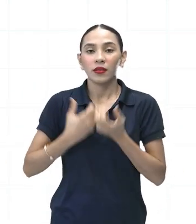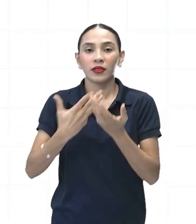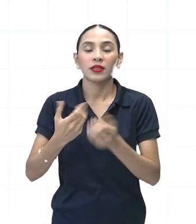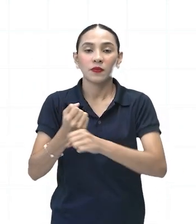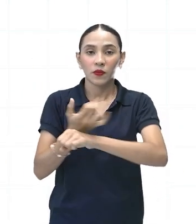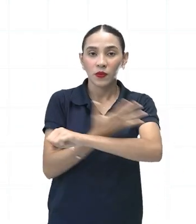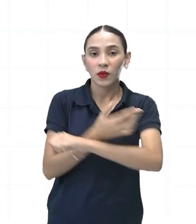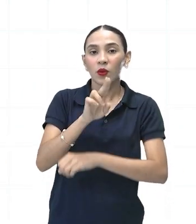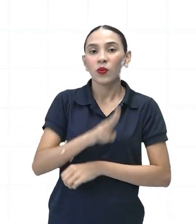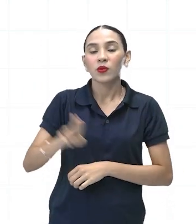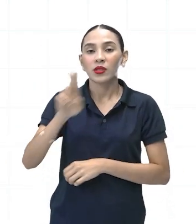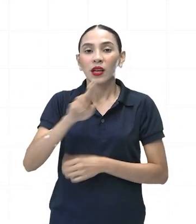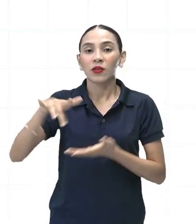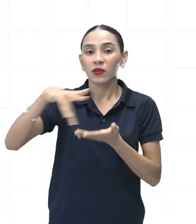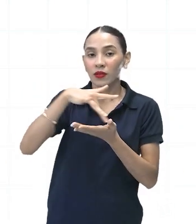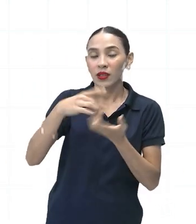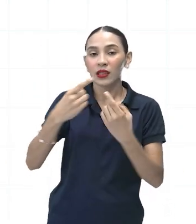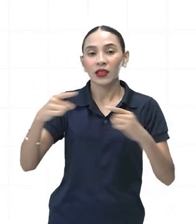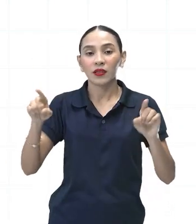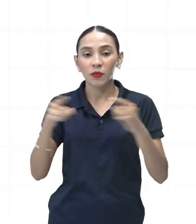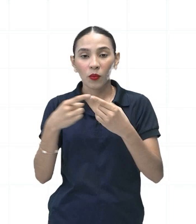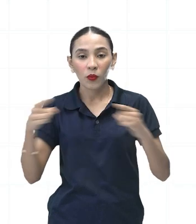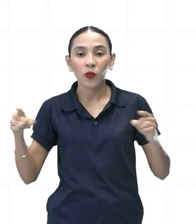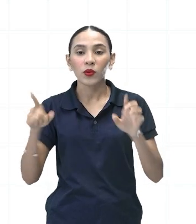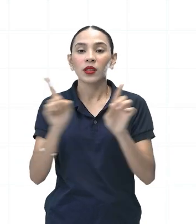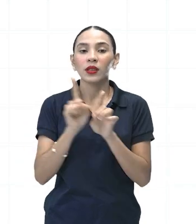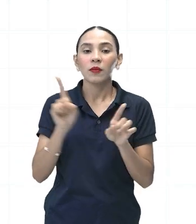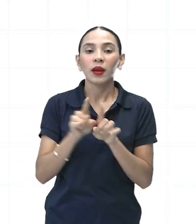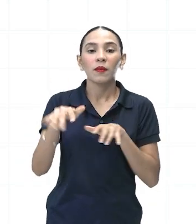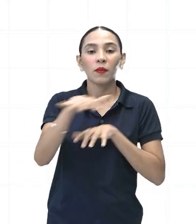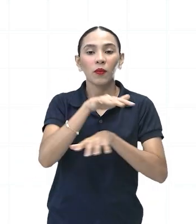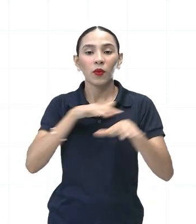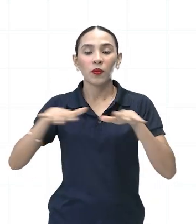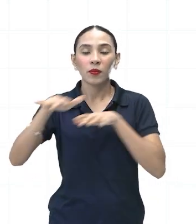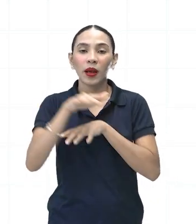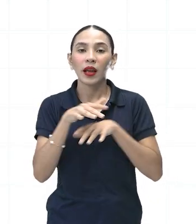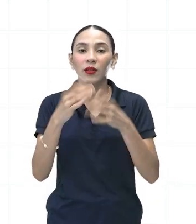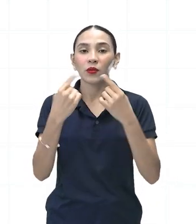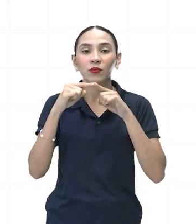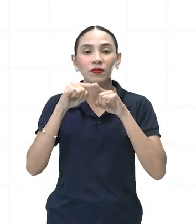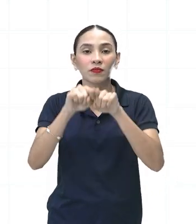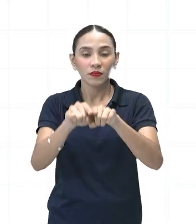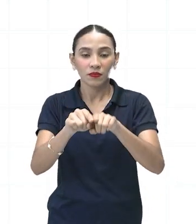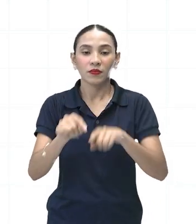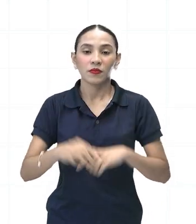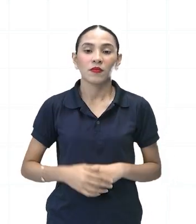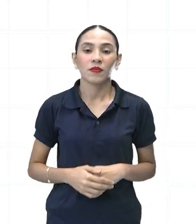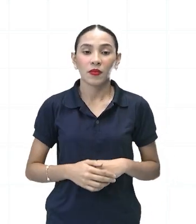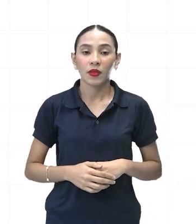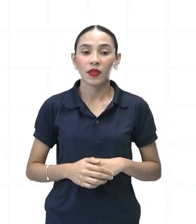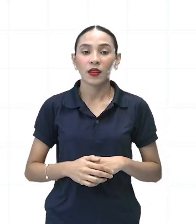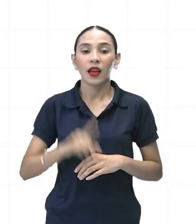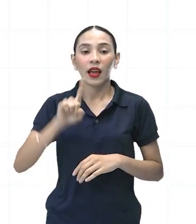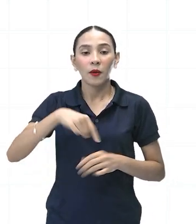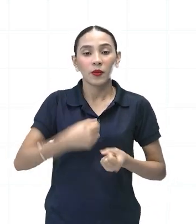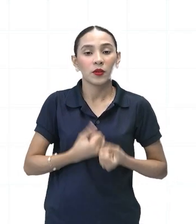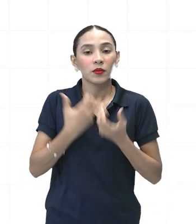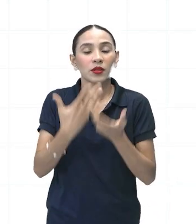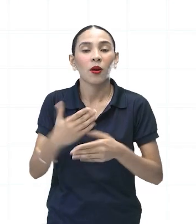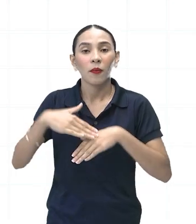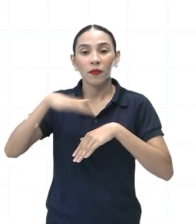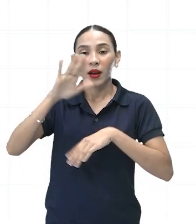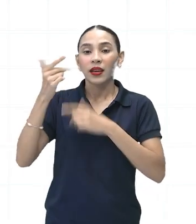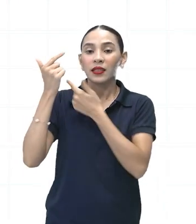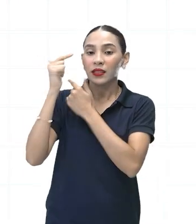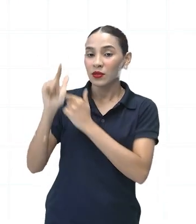emoções através de coreografias que unem música e movimento de forma harmônica. É uma das expressões